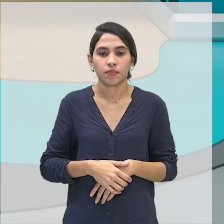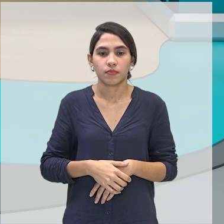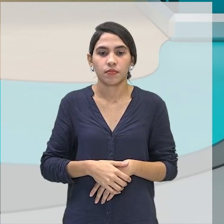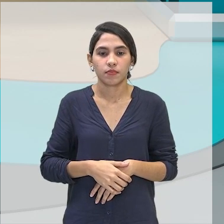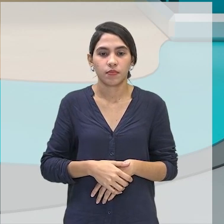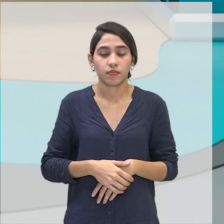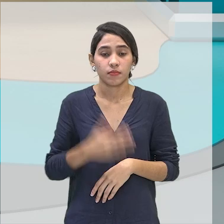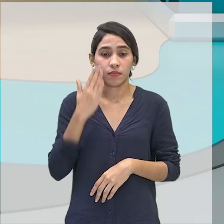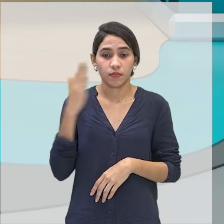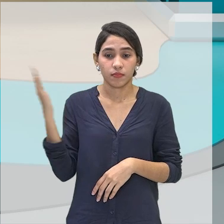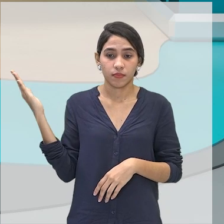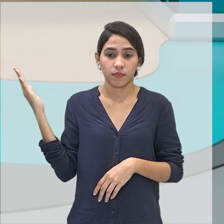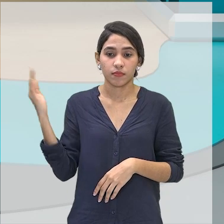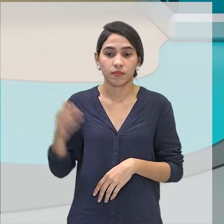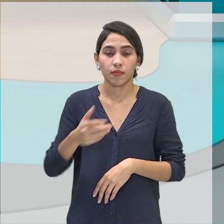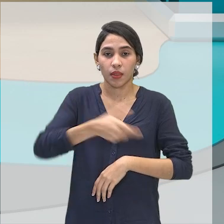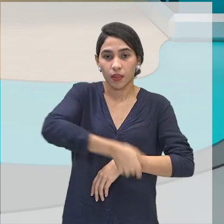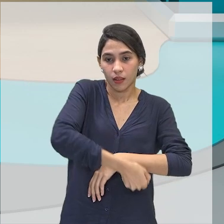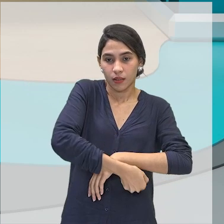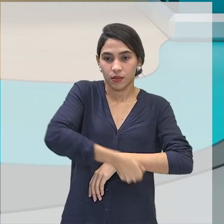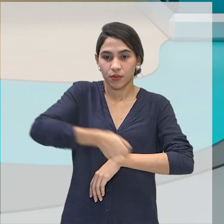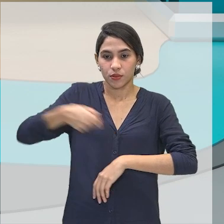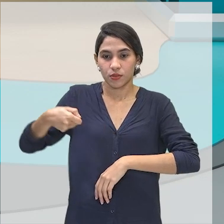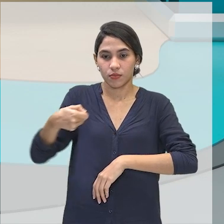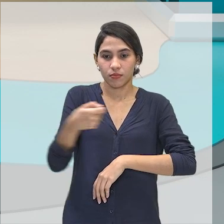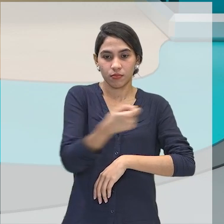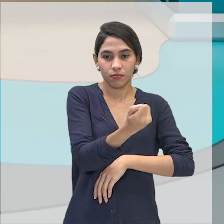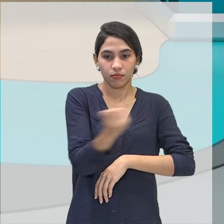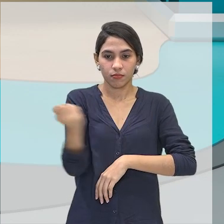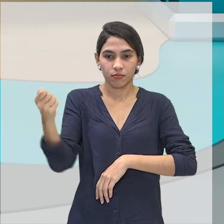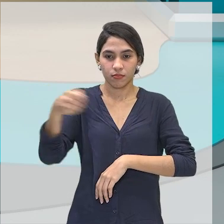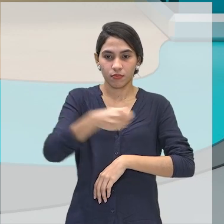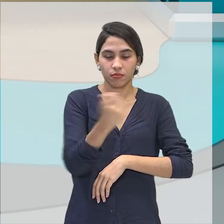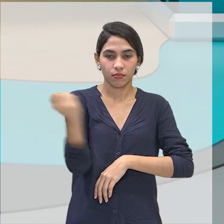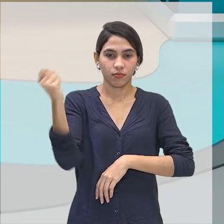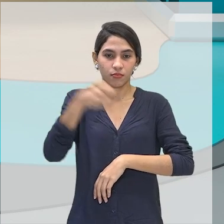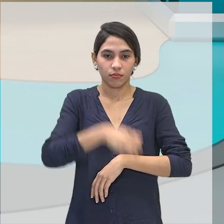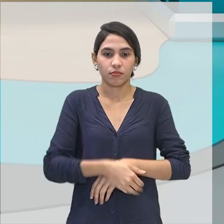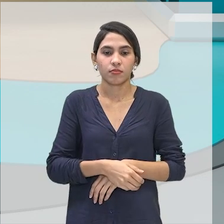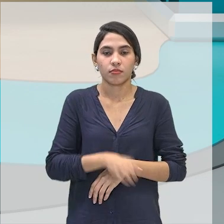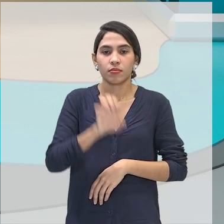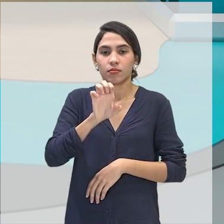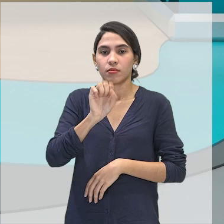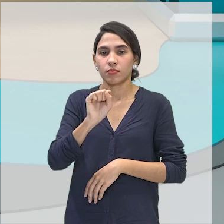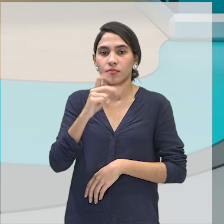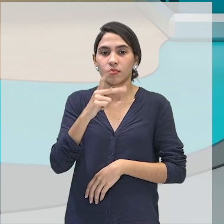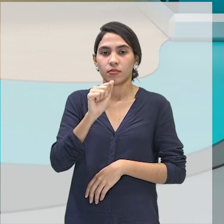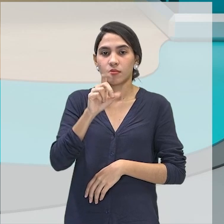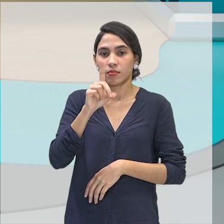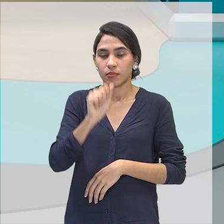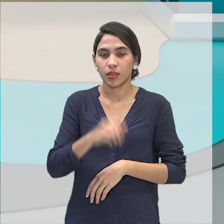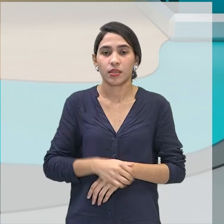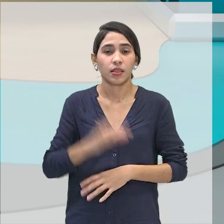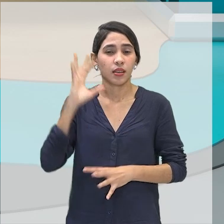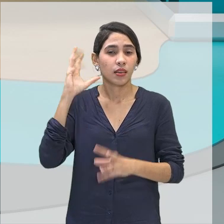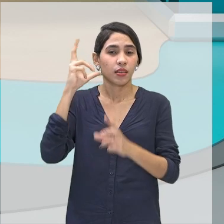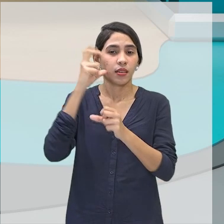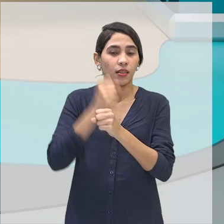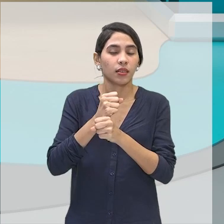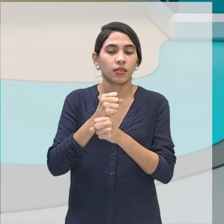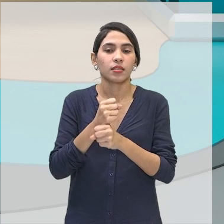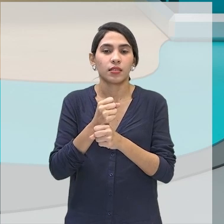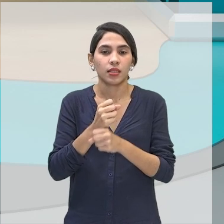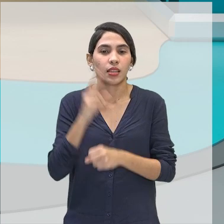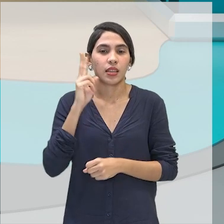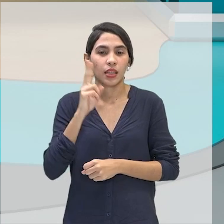né? Que é a espada de bambu. Então, recapitulando, lá com o nosso outro